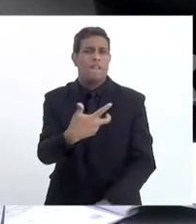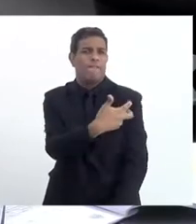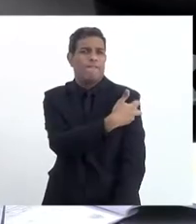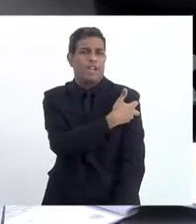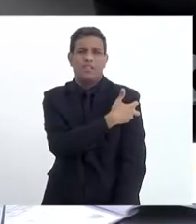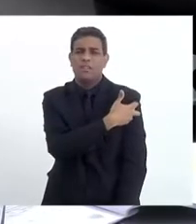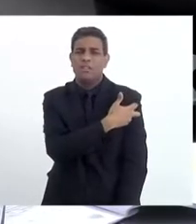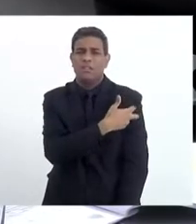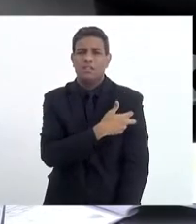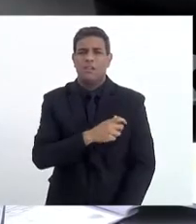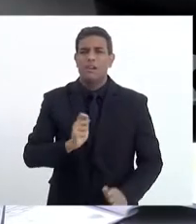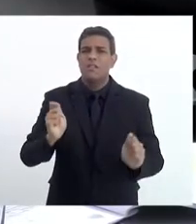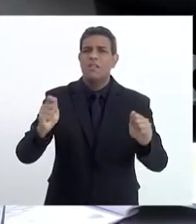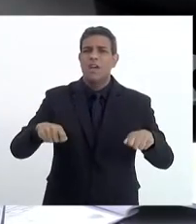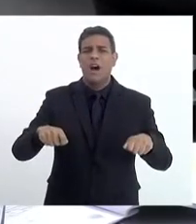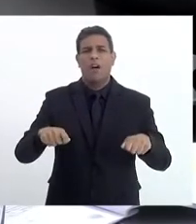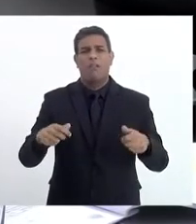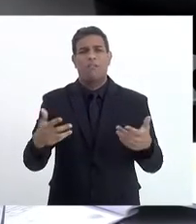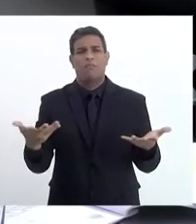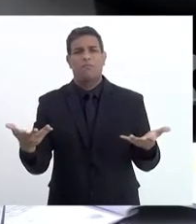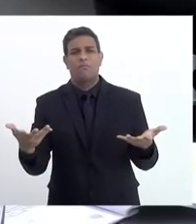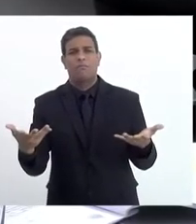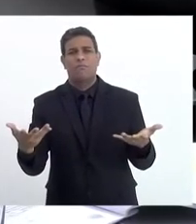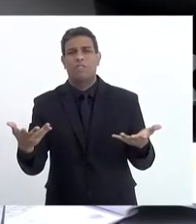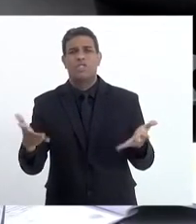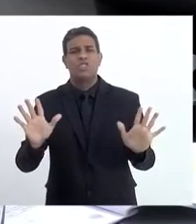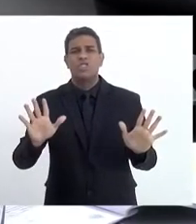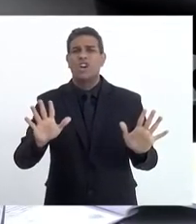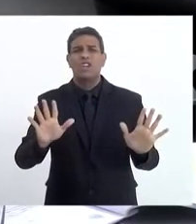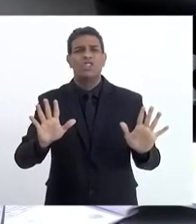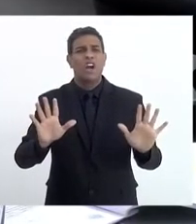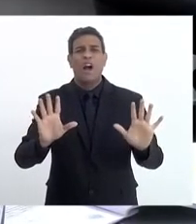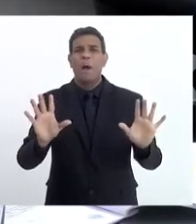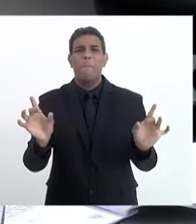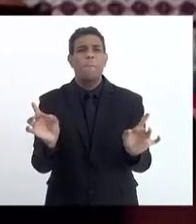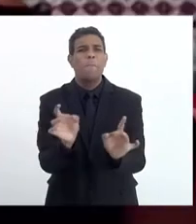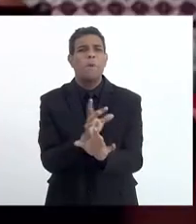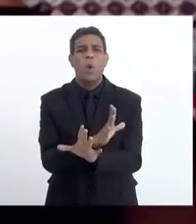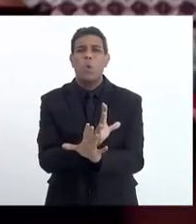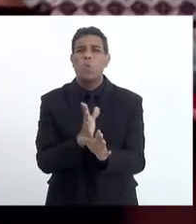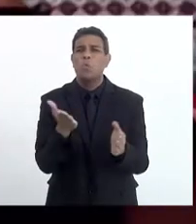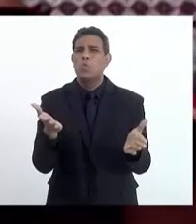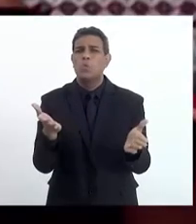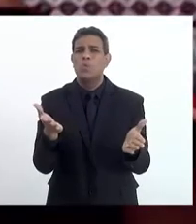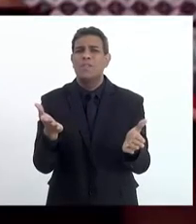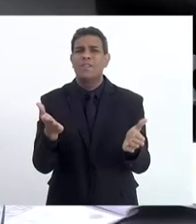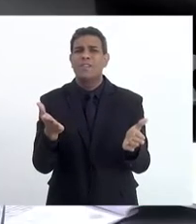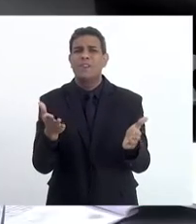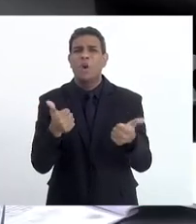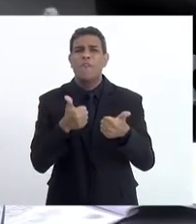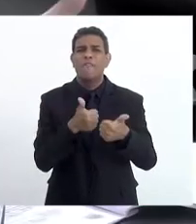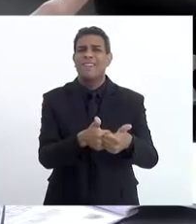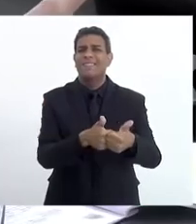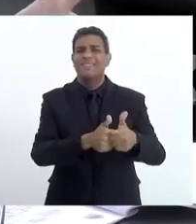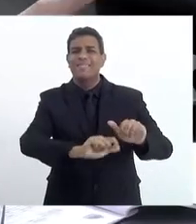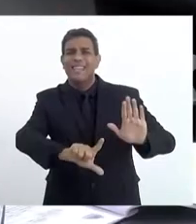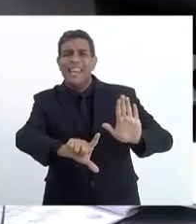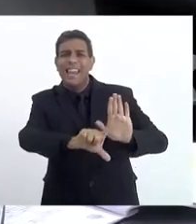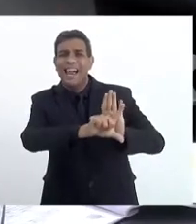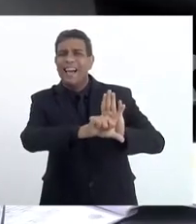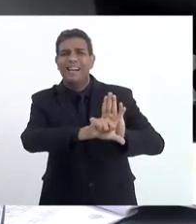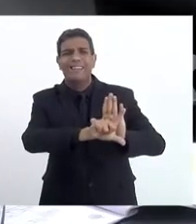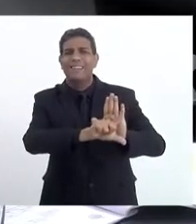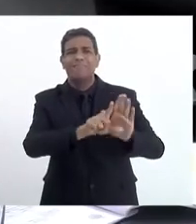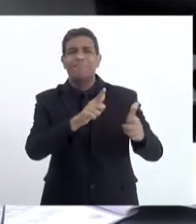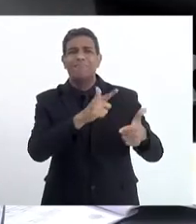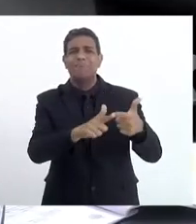18. A gente já passou dessa fase. Superou, está superado. Então, a gente vai legislar sobre algo que é